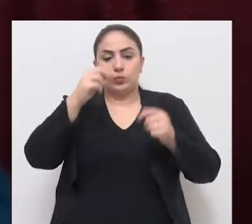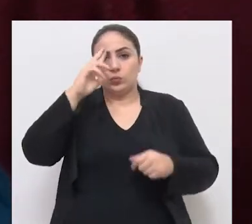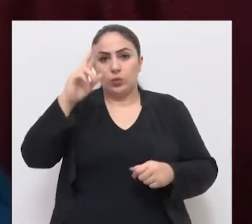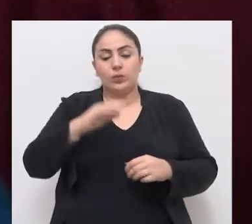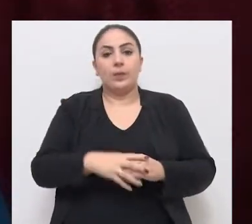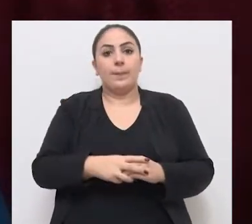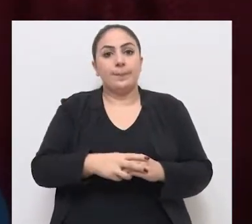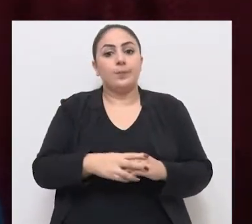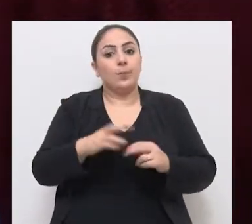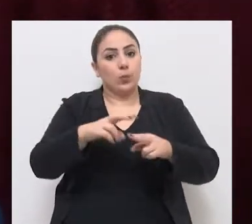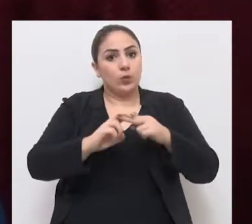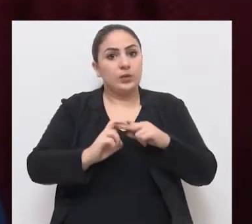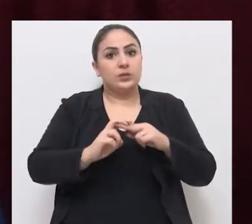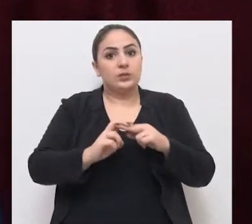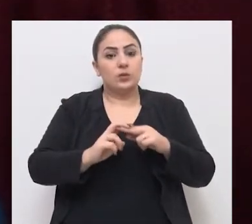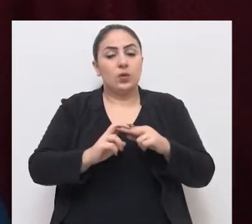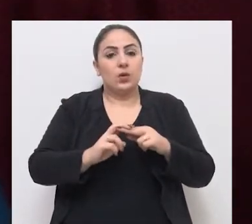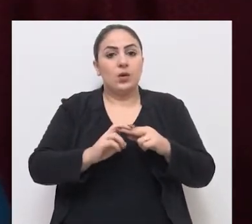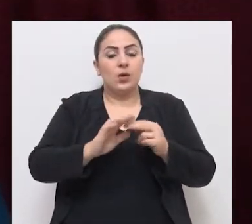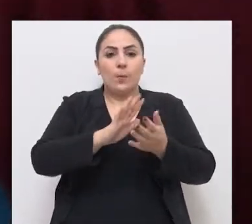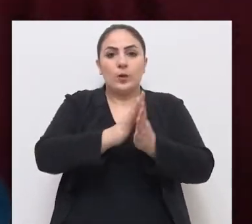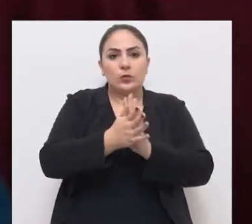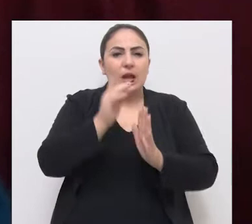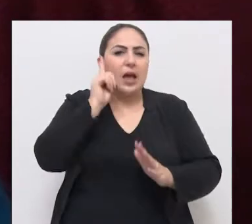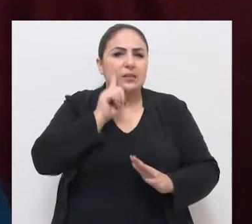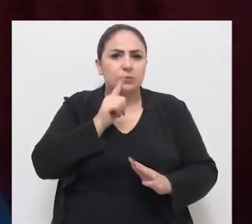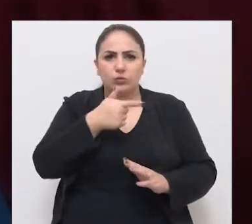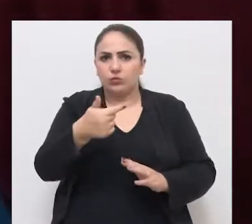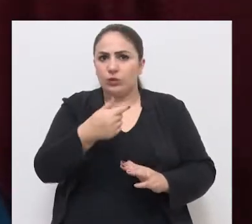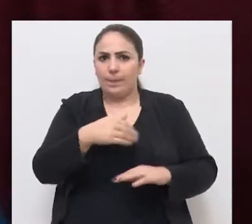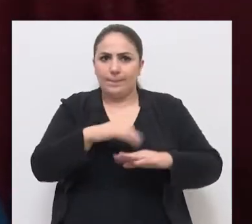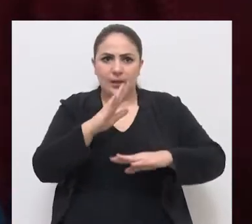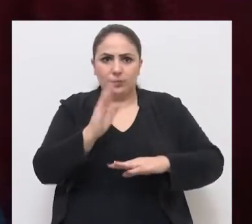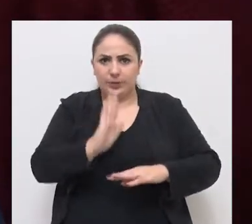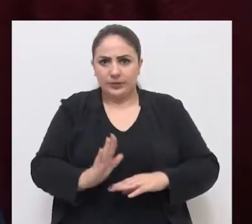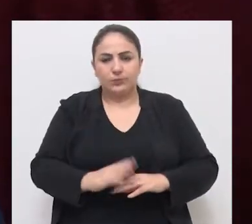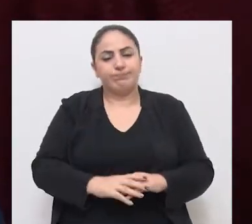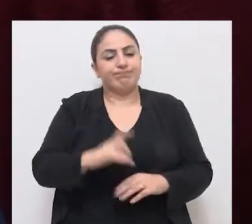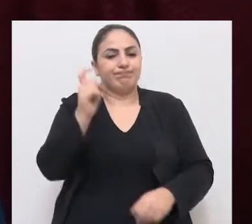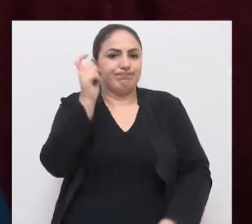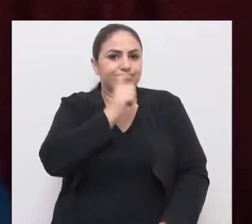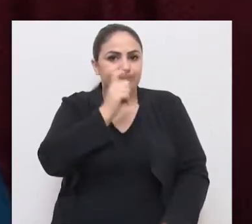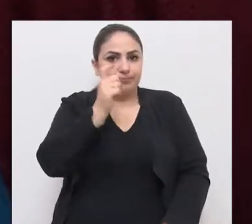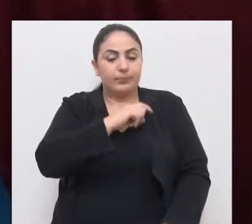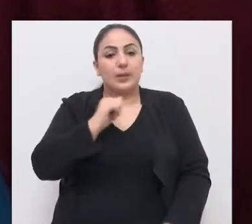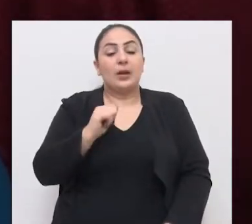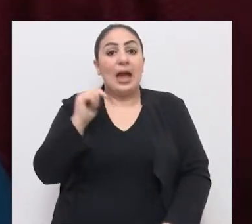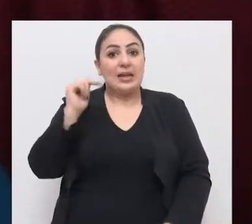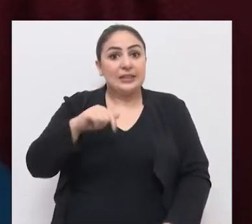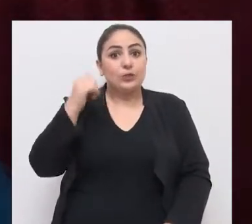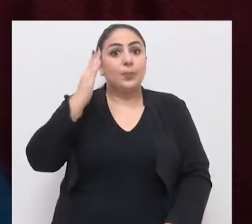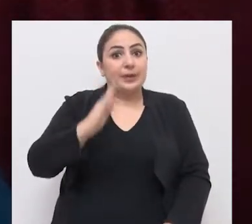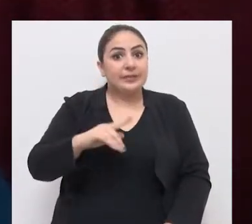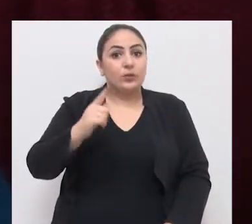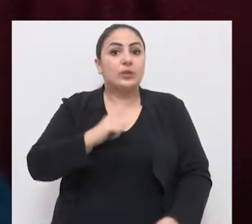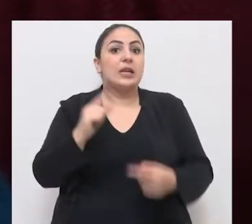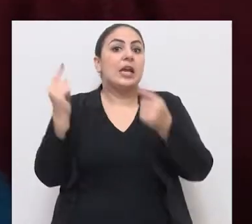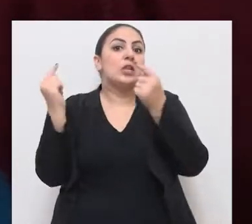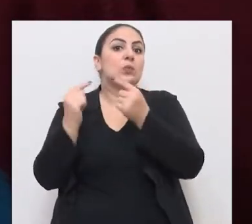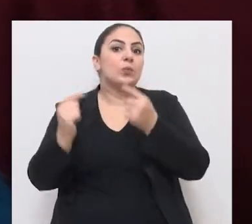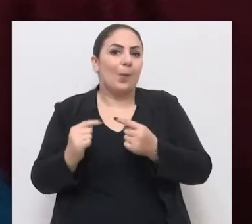seus proprietários, e que por conta disso o racismo não existiria no Brasil, o que é uma grande mentira. Então, o racismo no Brasil,